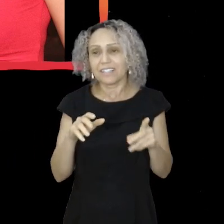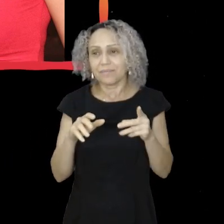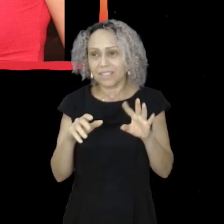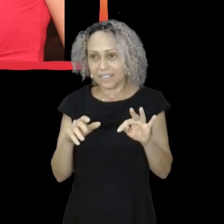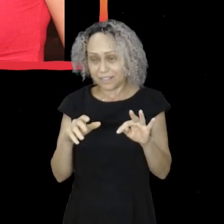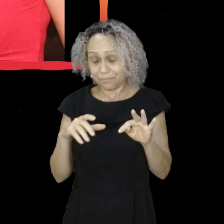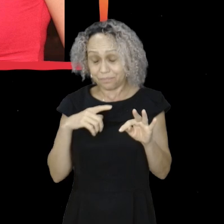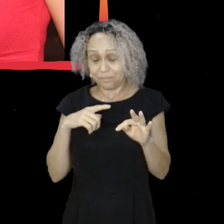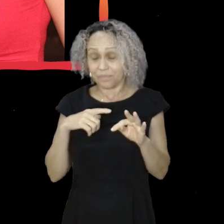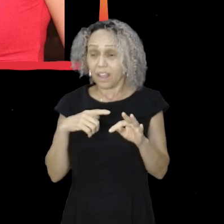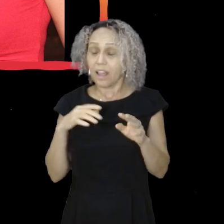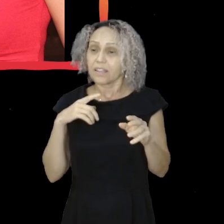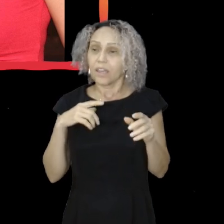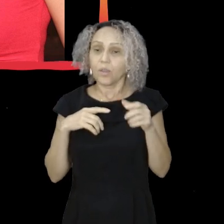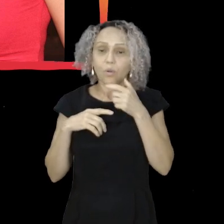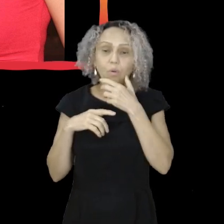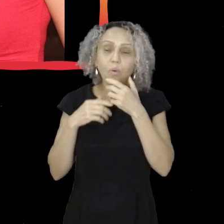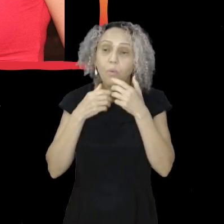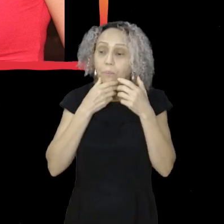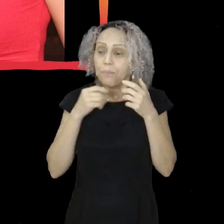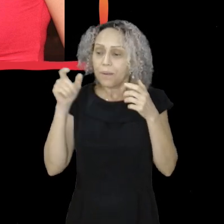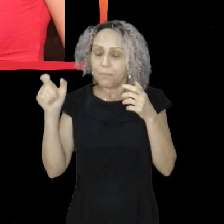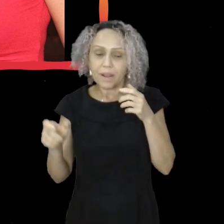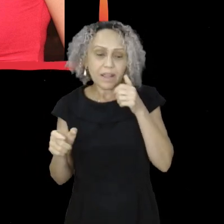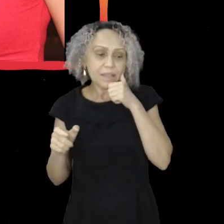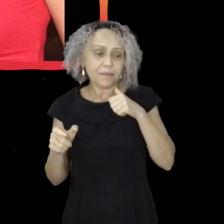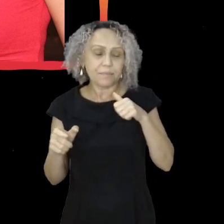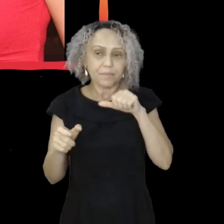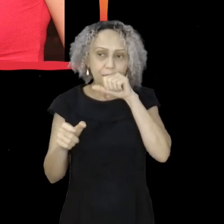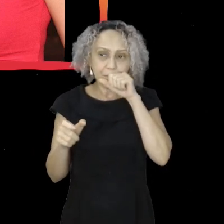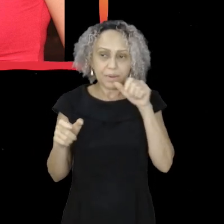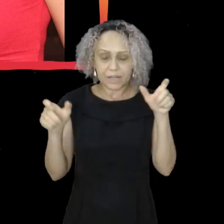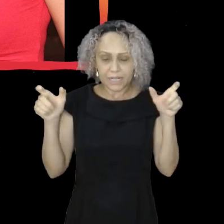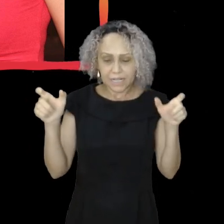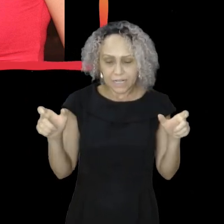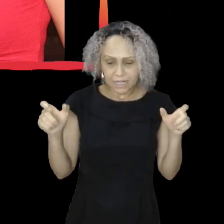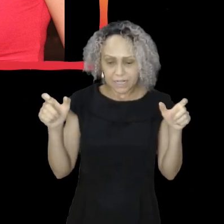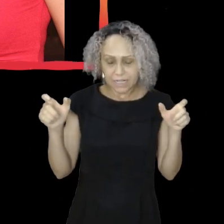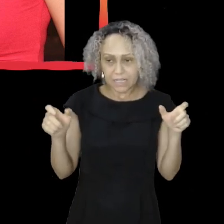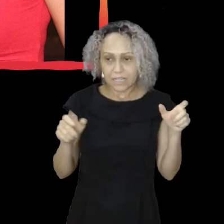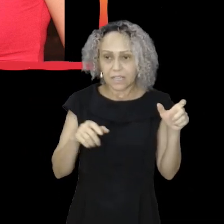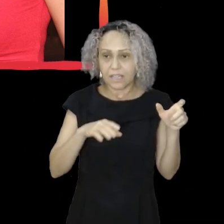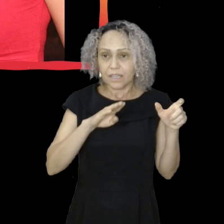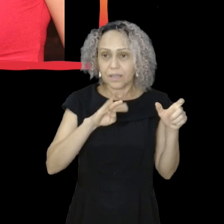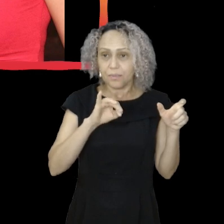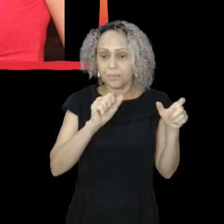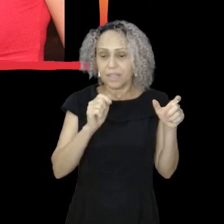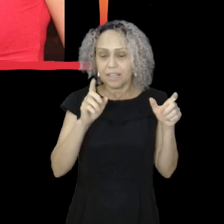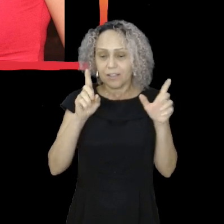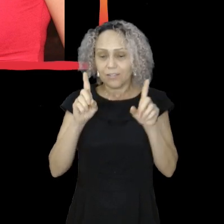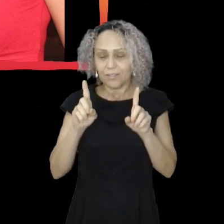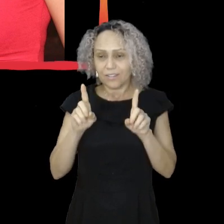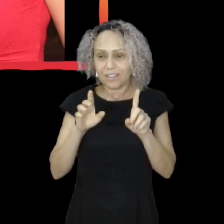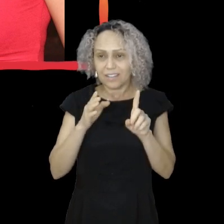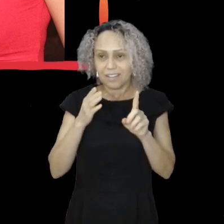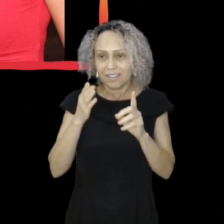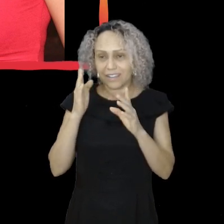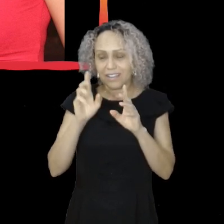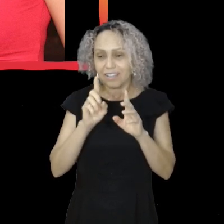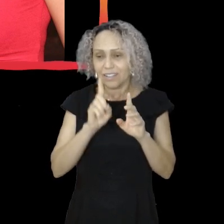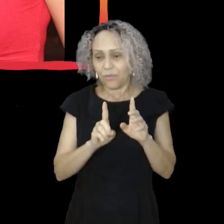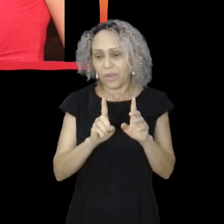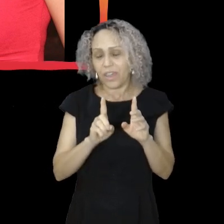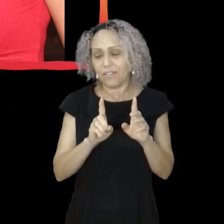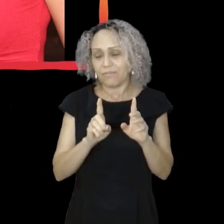mãe com um adesivo que diz cultura é PT. E aí, a gente queria, assim, que tu falasse mais um pouquinho sobre qual é a importância dos seus pais na sua